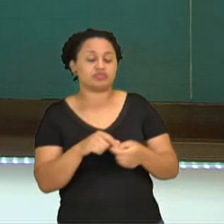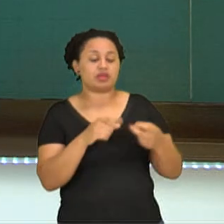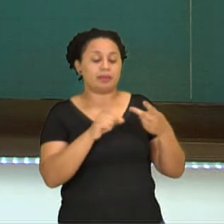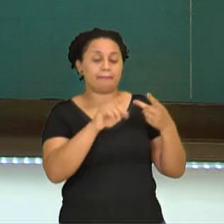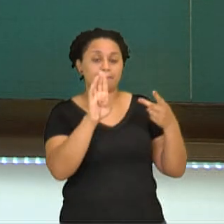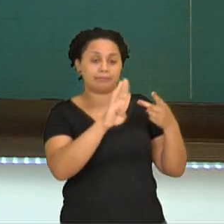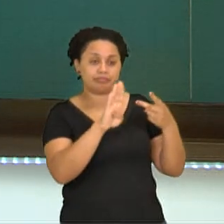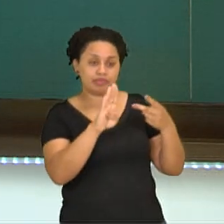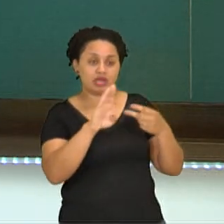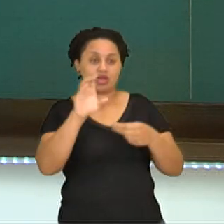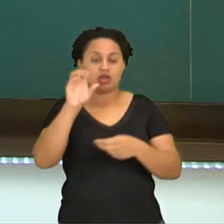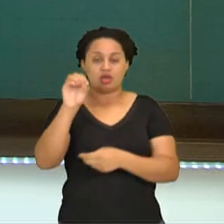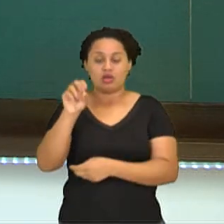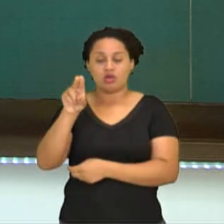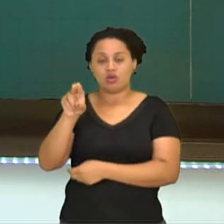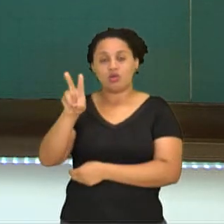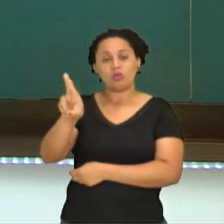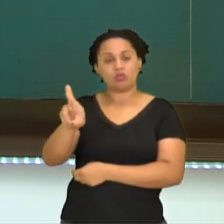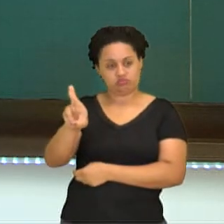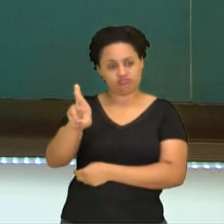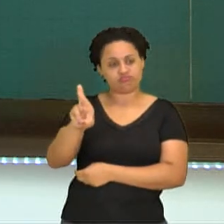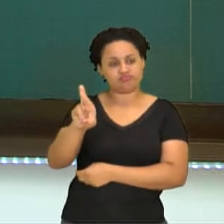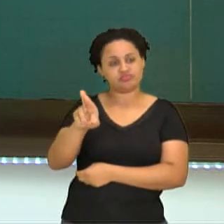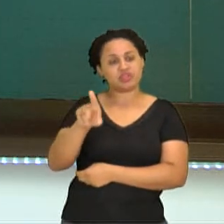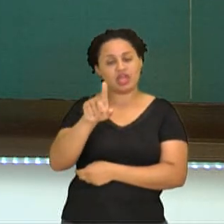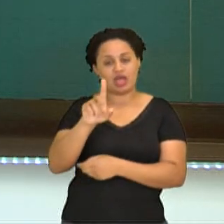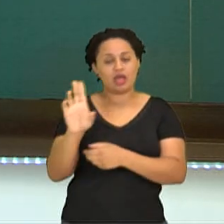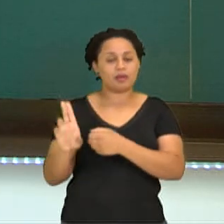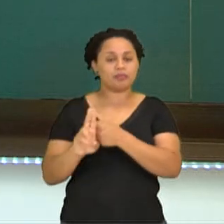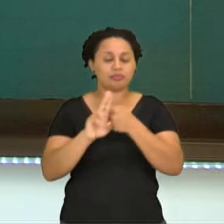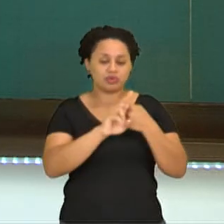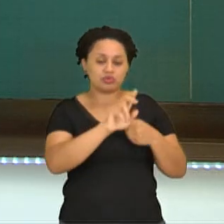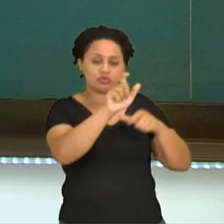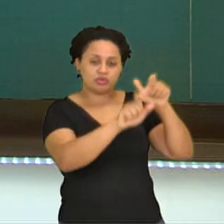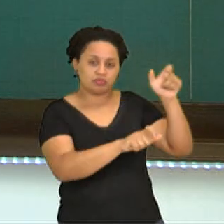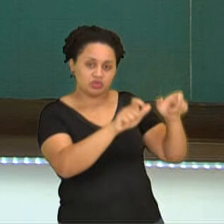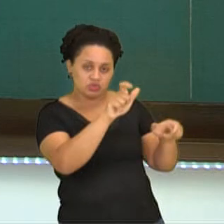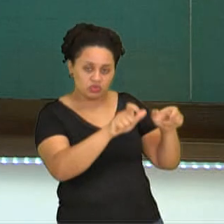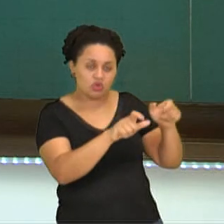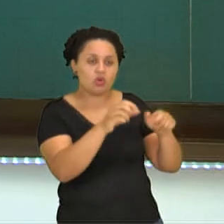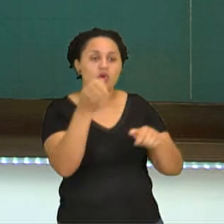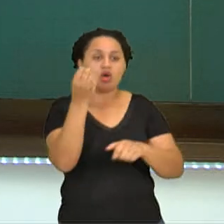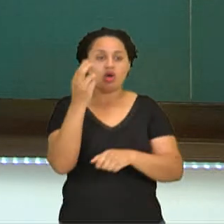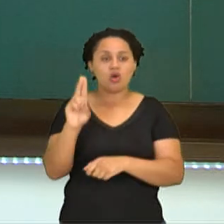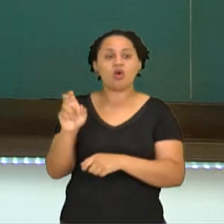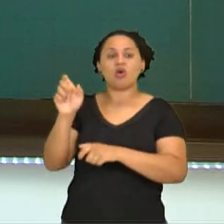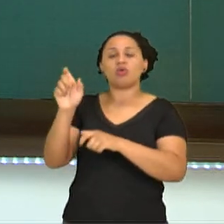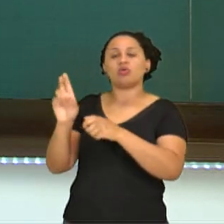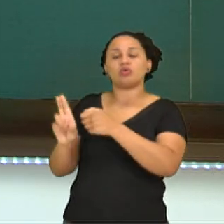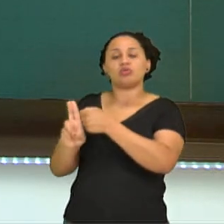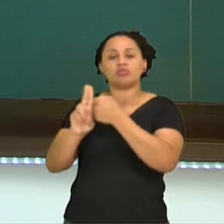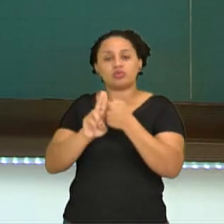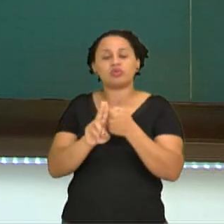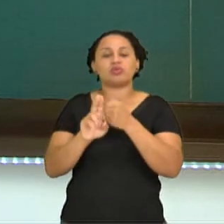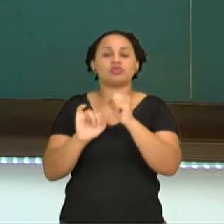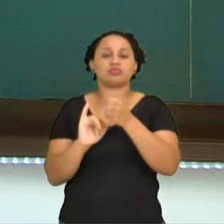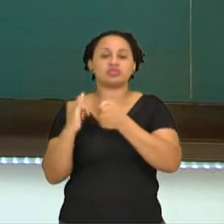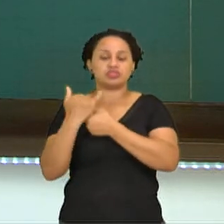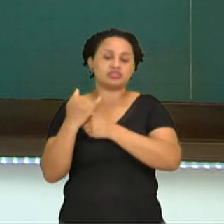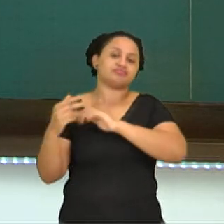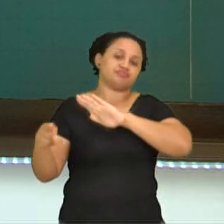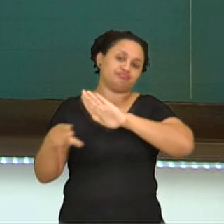B, o pronome our, ele é personal pronouns, ou ele é um